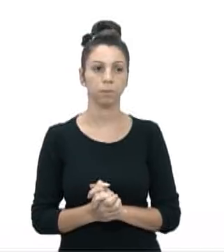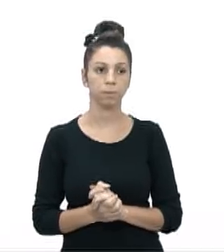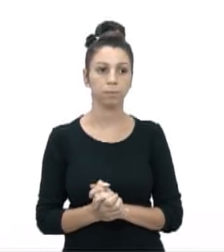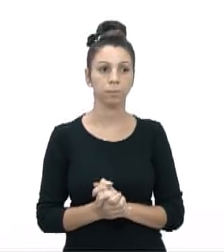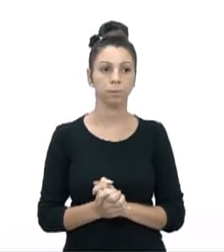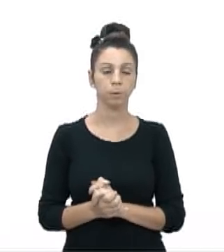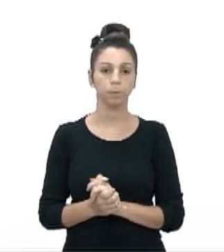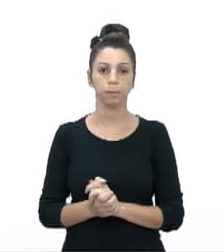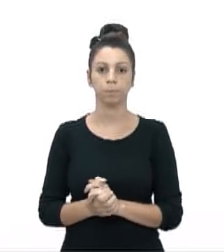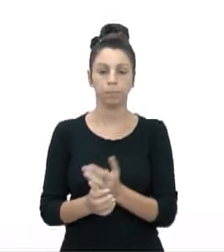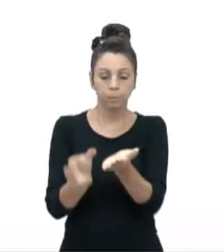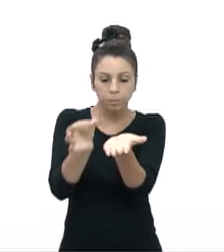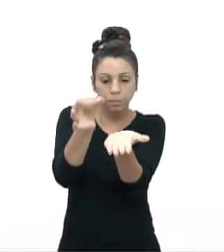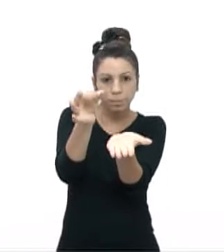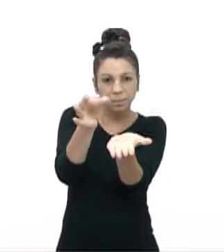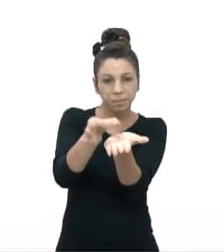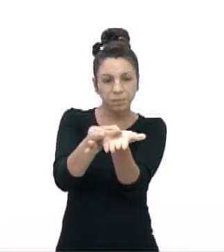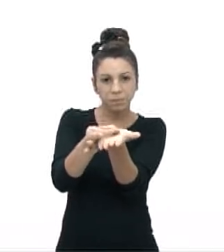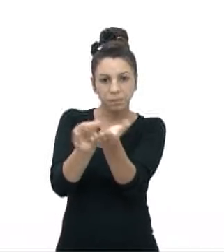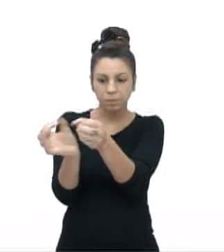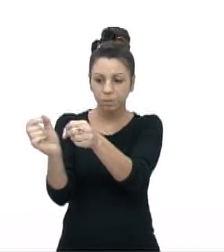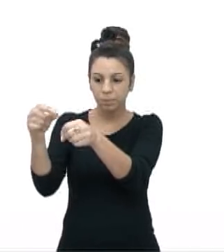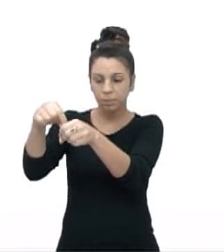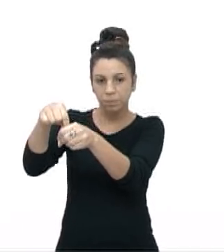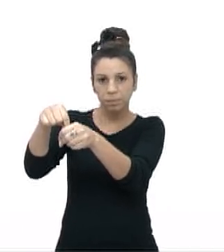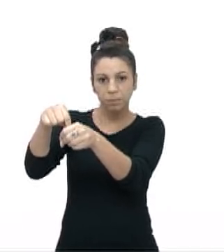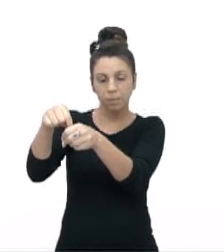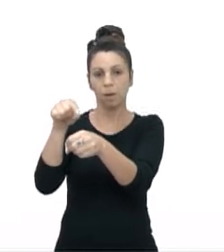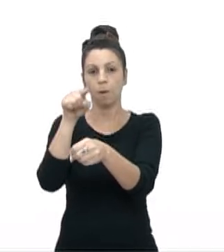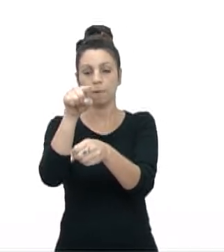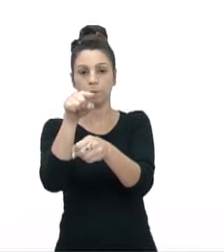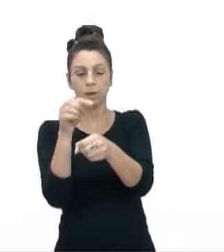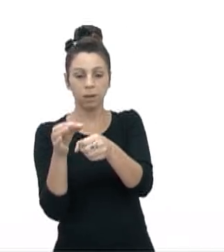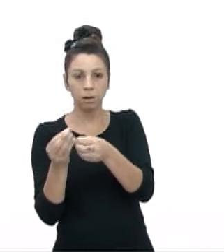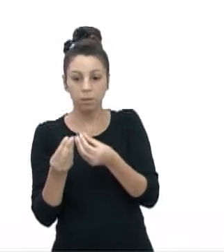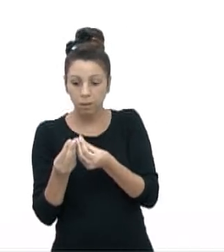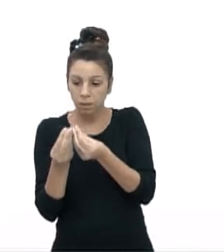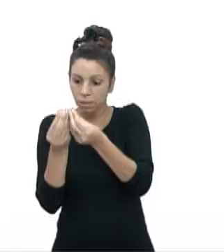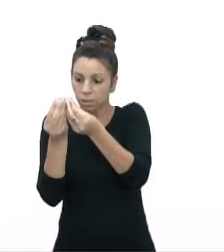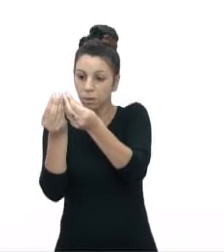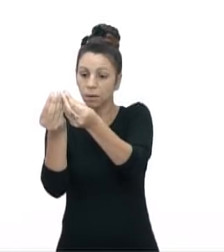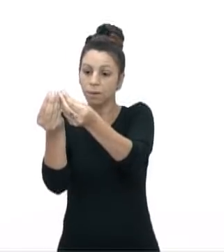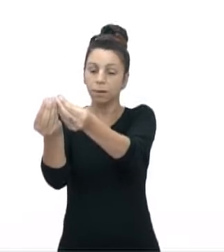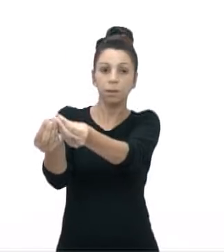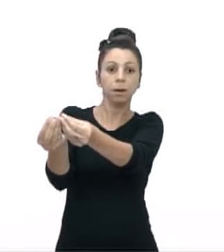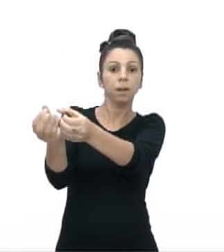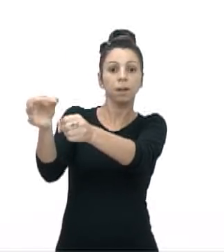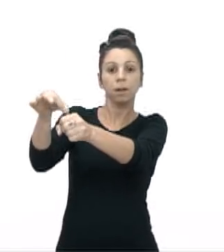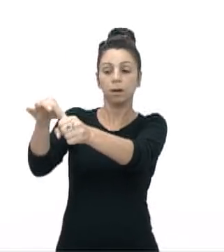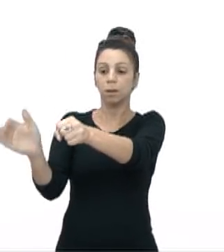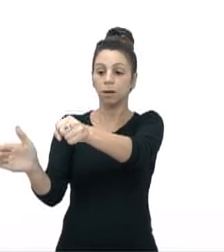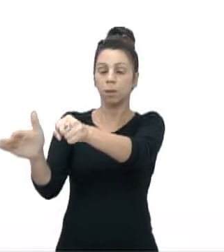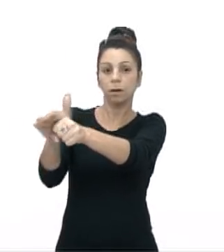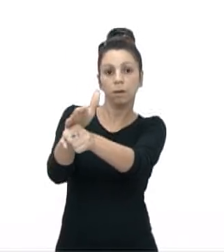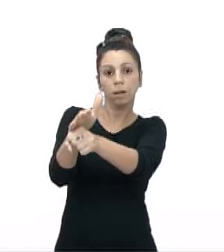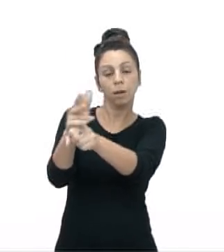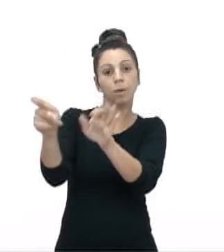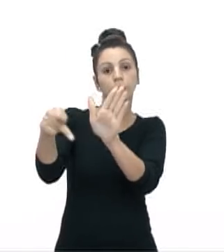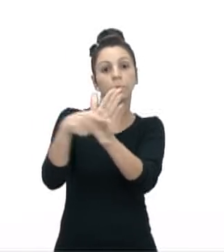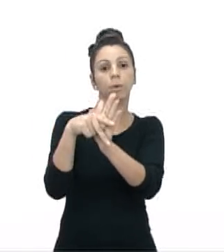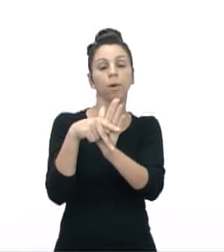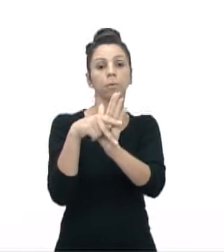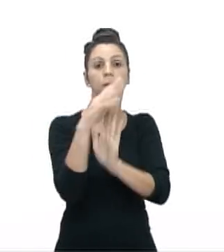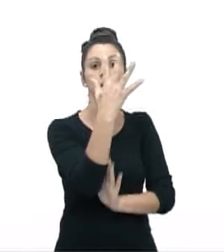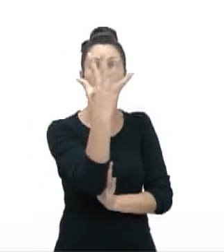que aparece as sementes só, está escrito ali, você está recebendo as sementes dessa árvore brasileira, né? E